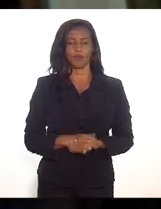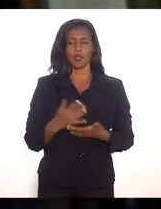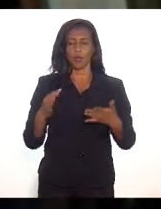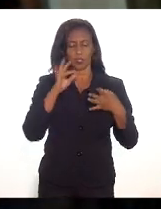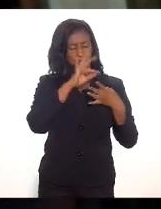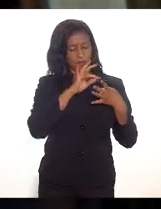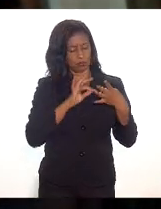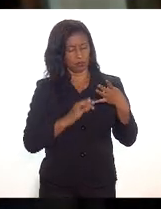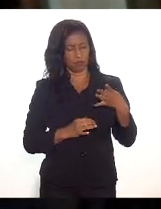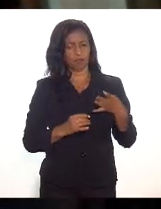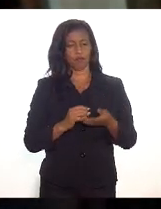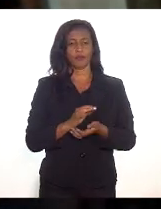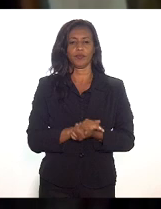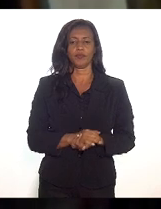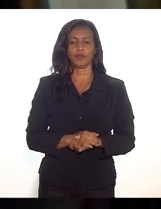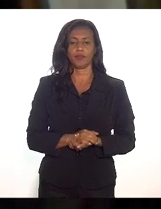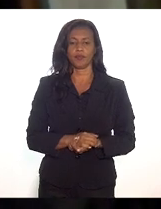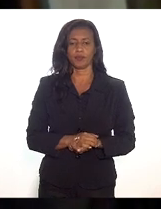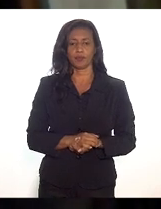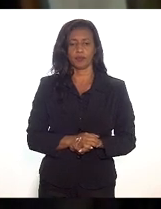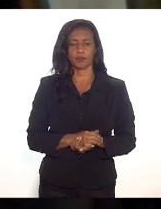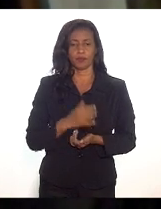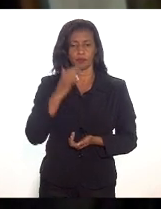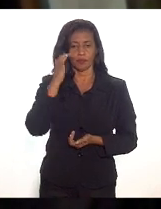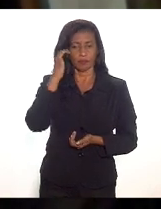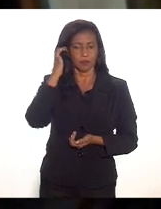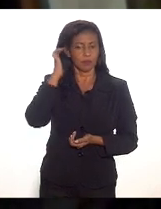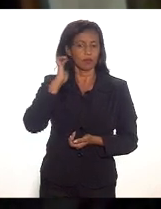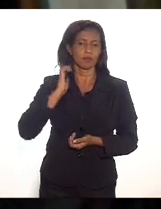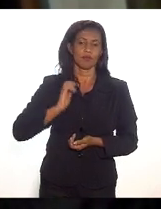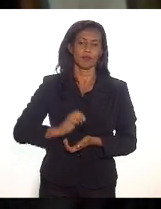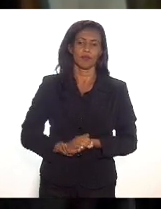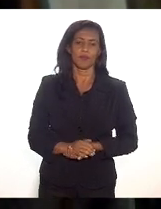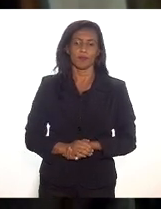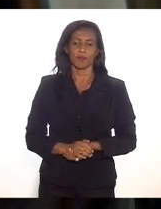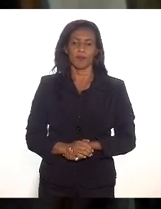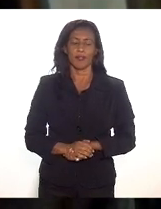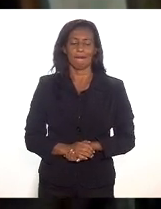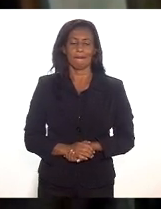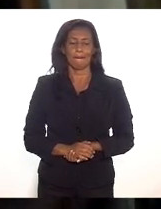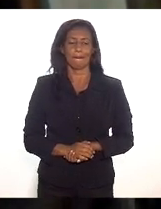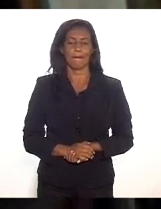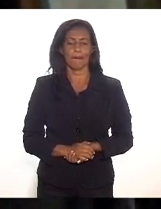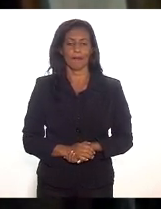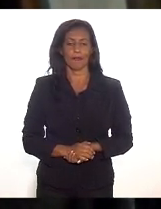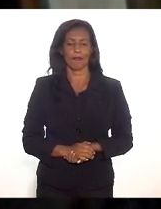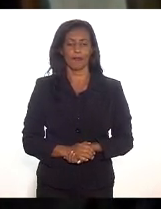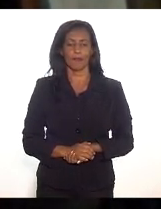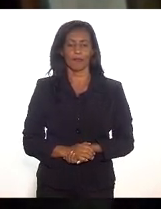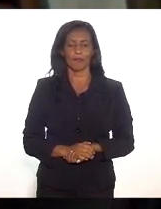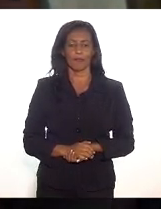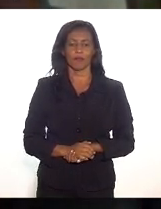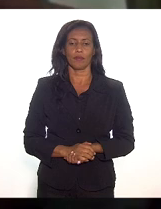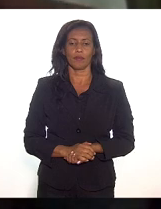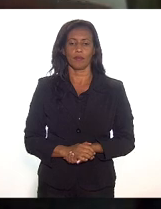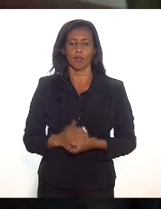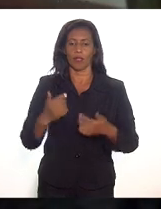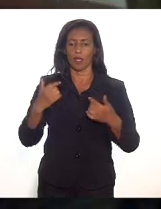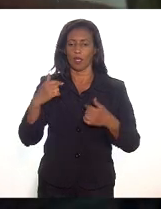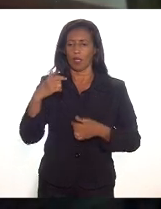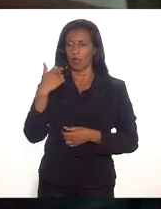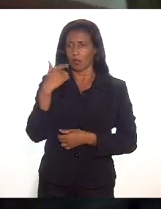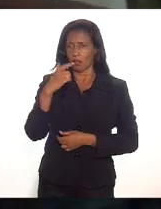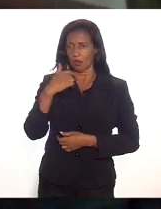queria trazer. Acho que com isso eu estou contribuindo para o debate. Não tenho qualquer tipo